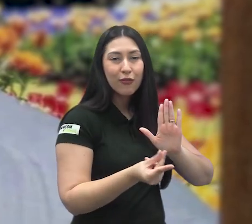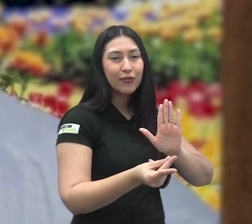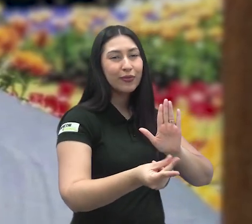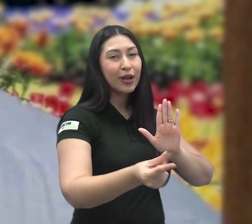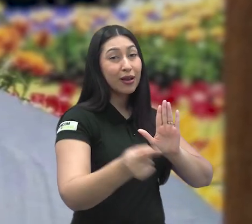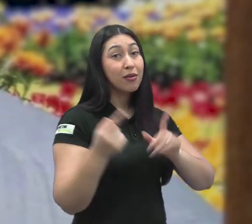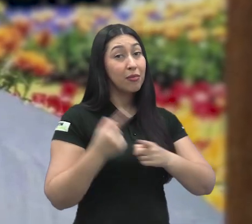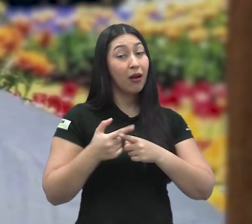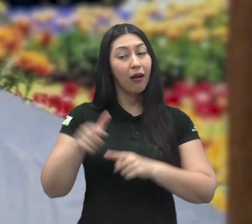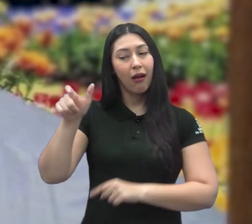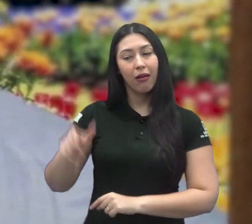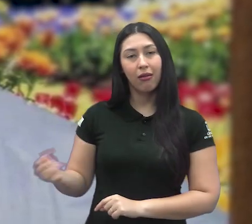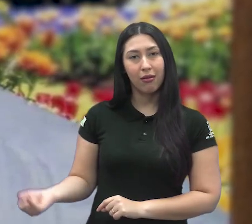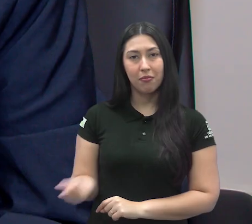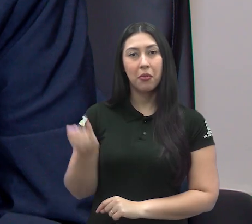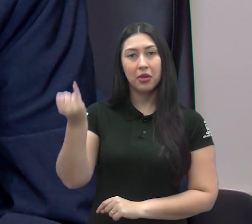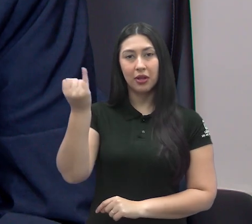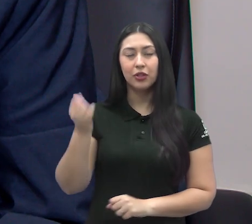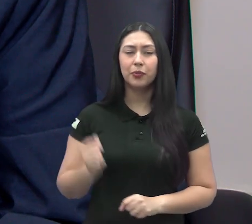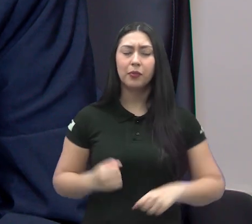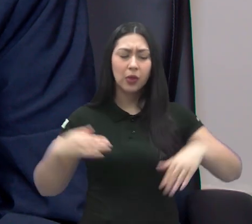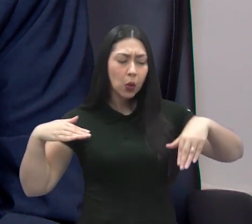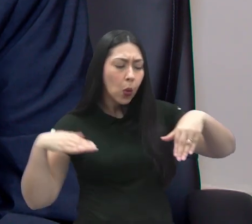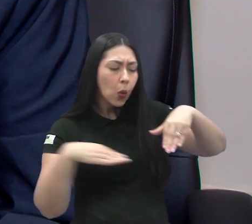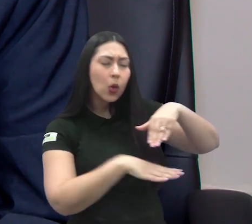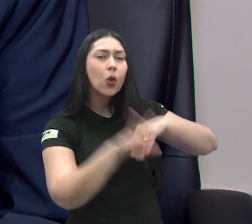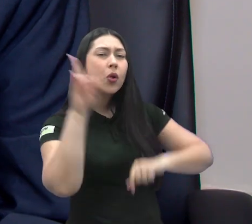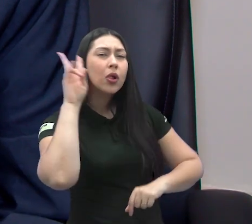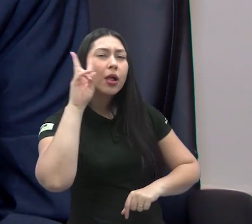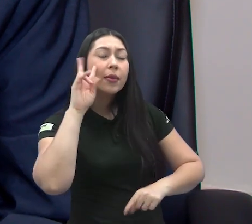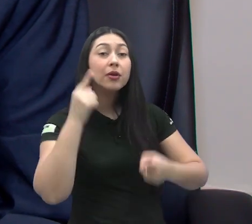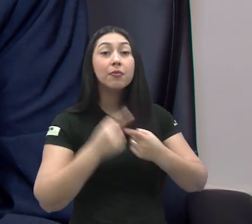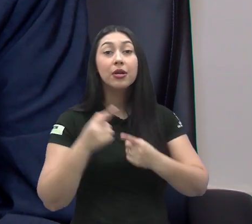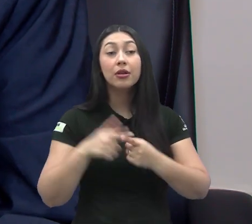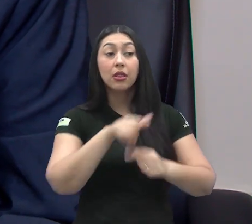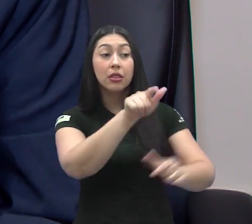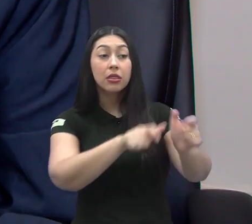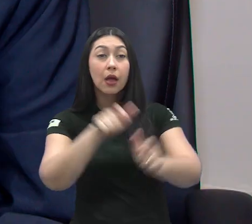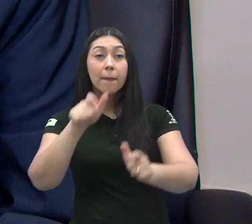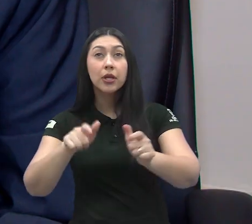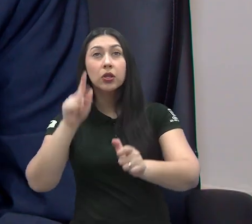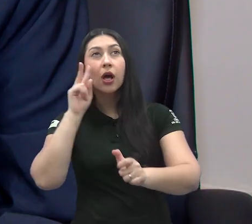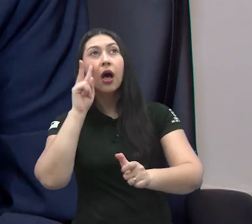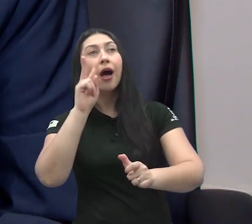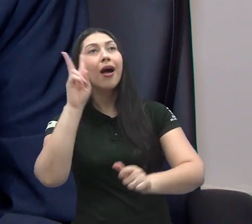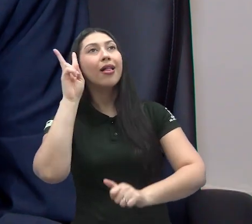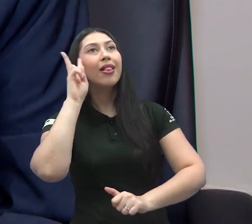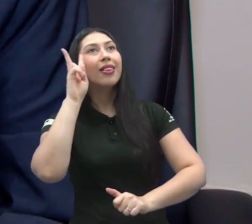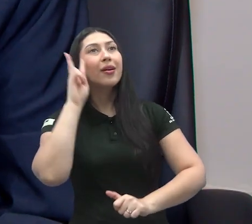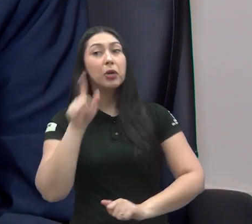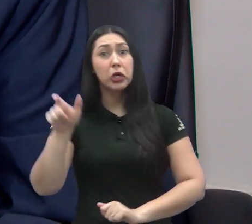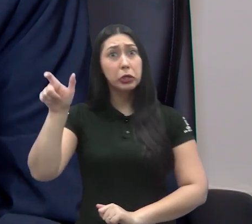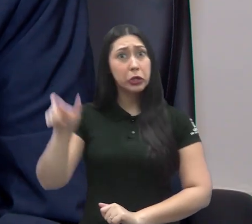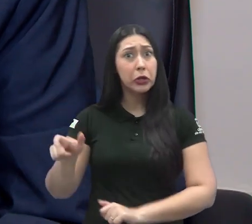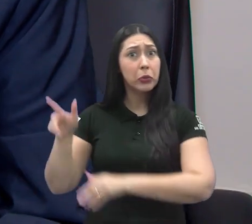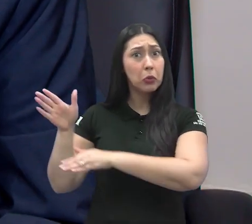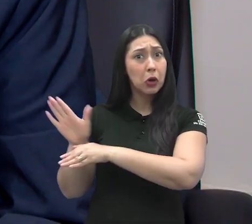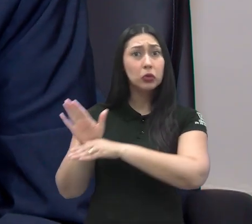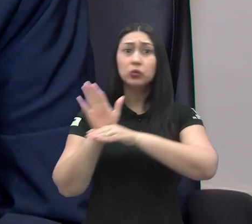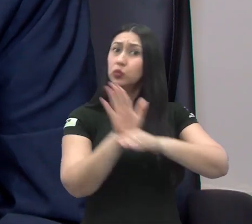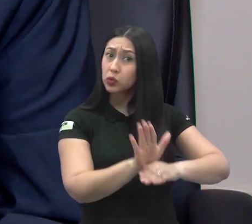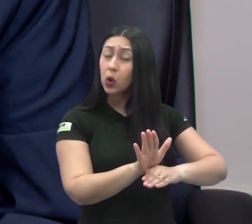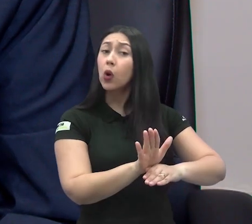tão importante para a região. O túnel é uma lembrança que todo mundo que passa ali vai lembrar do seu Zé Carlos, tanto que ele